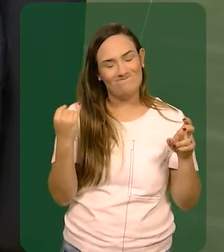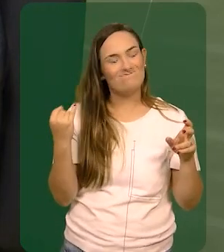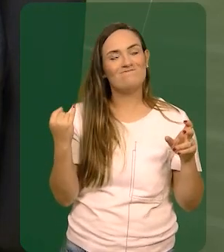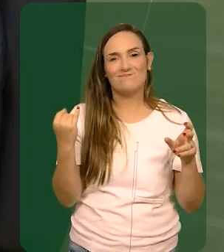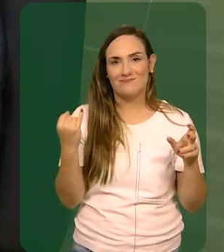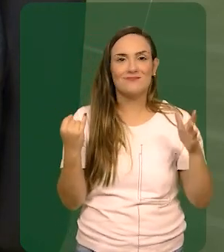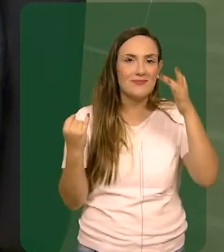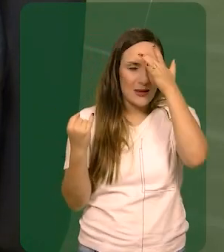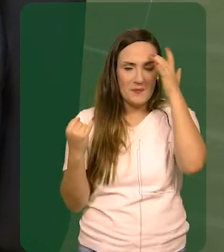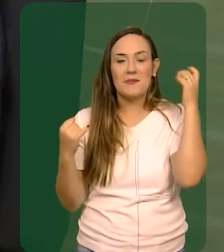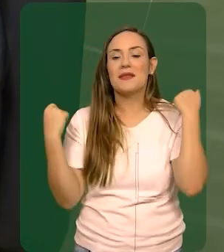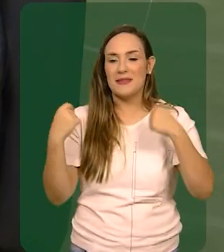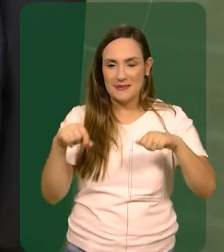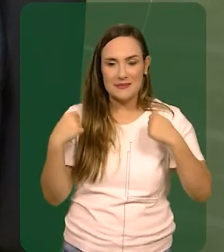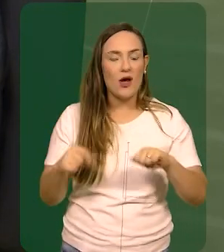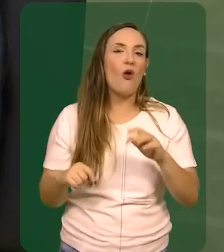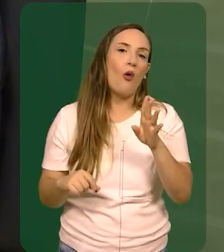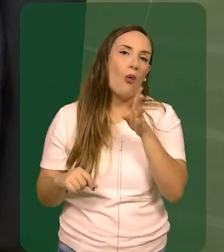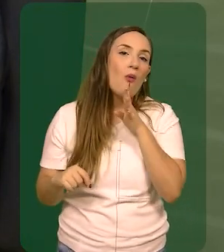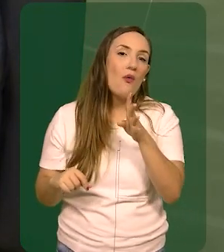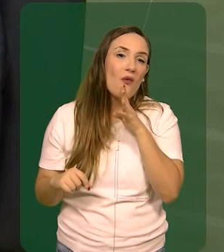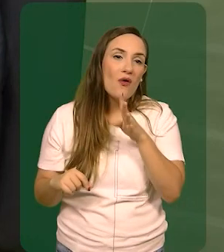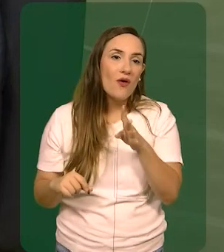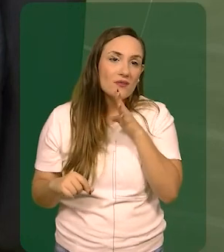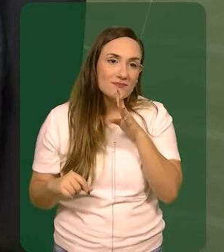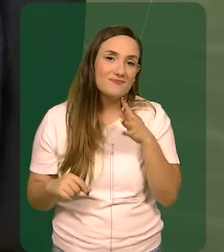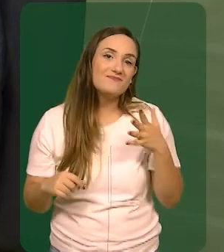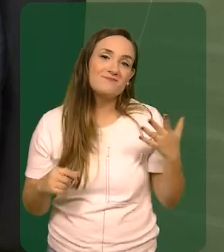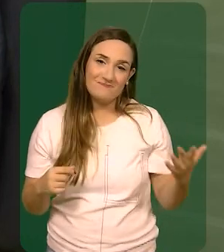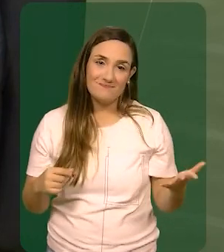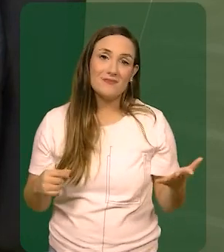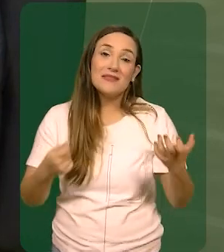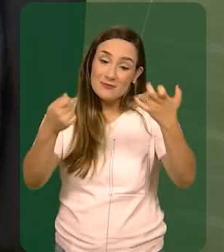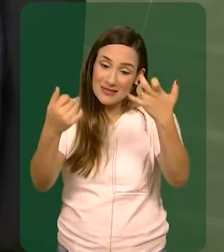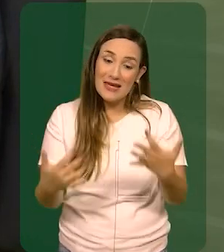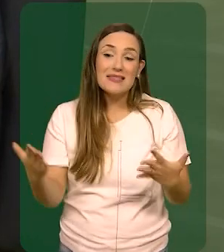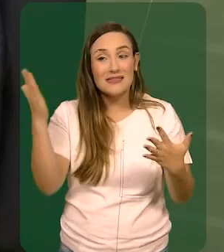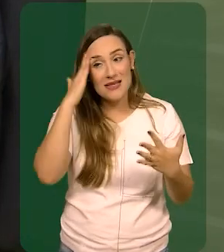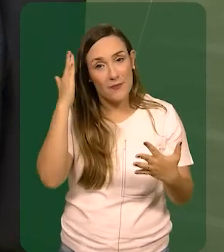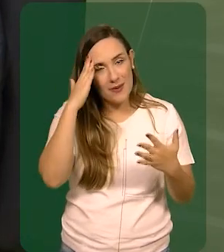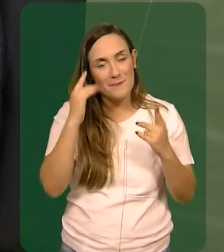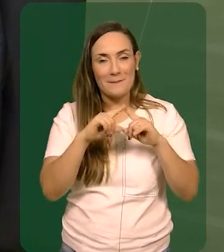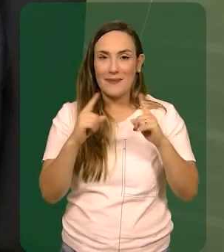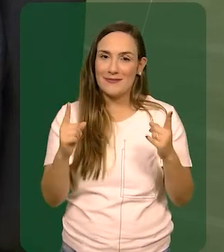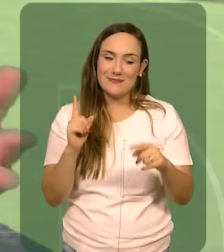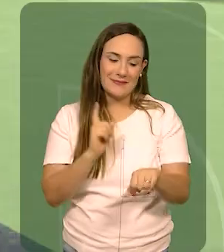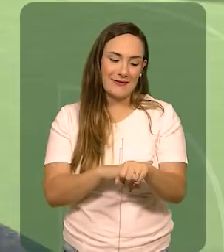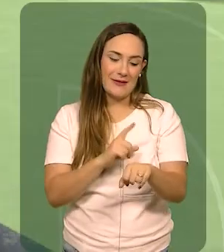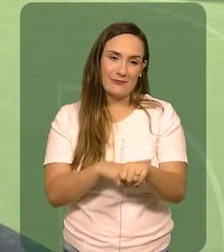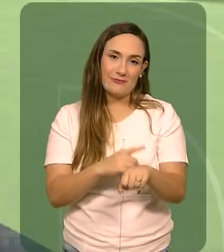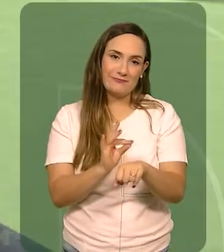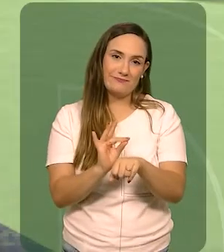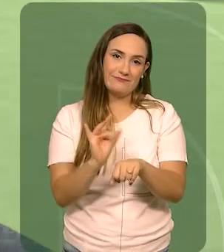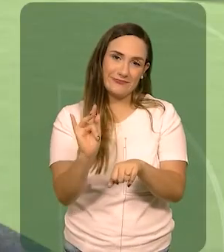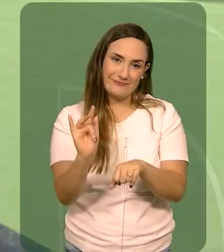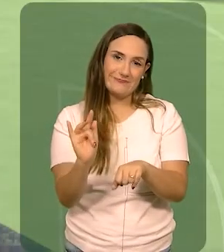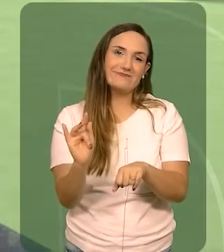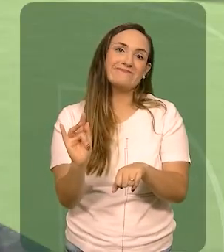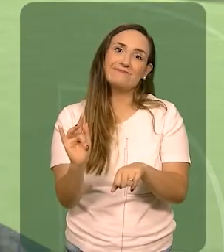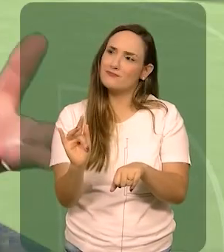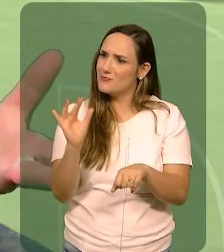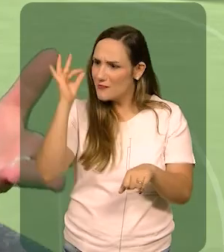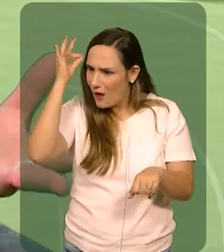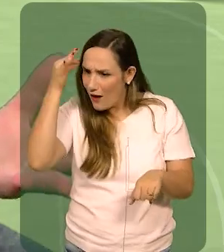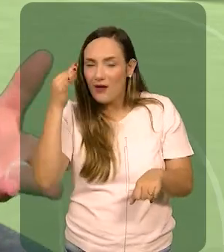muito importante, é uma pauta a qual as pessoas precisam conhecer para poder até falar sobre. Mas infelizmente o